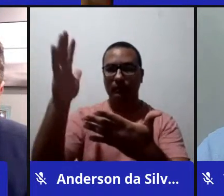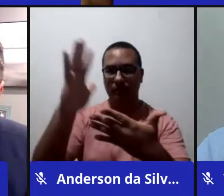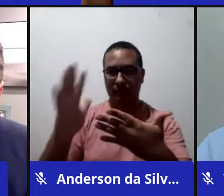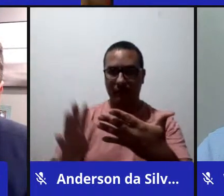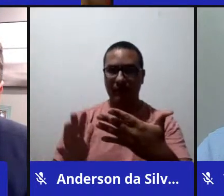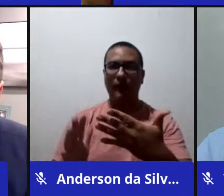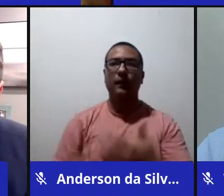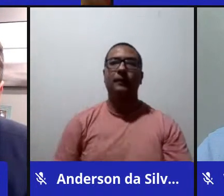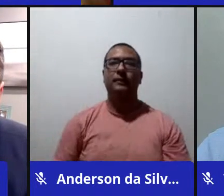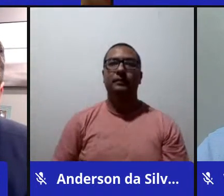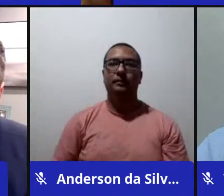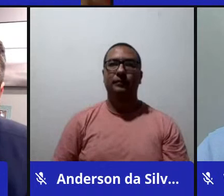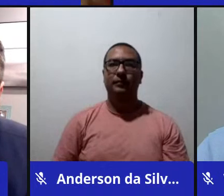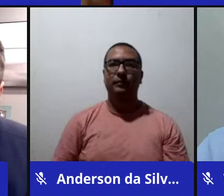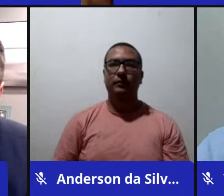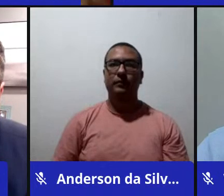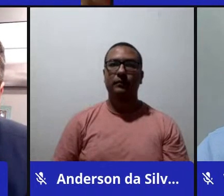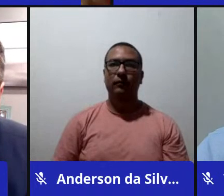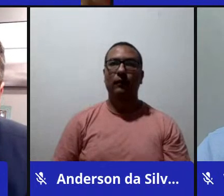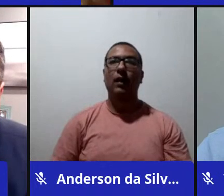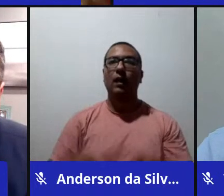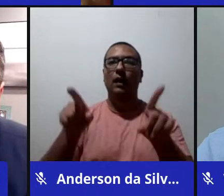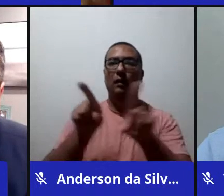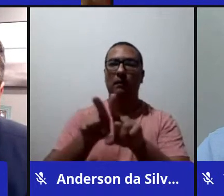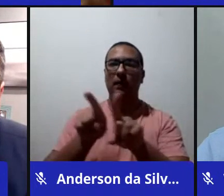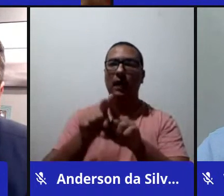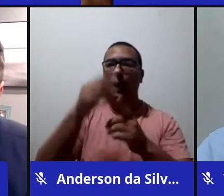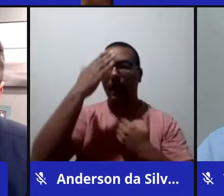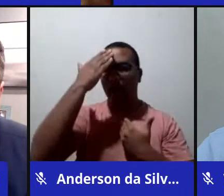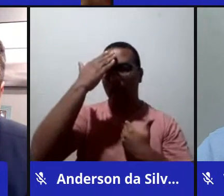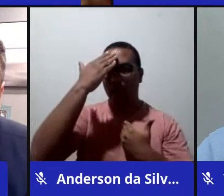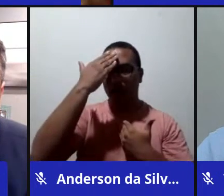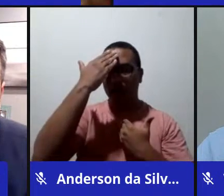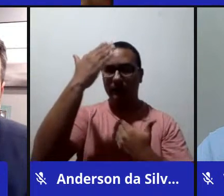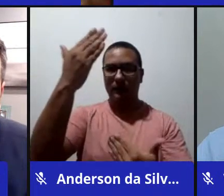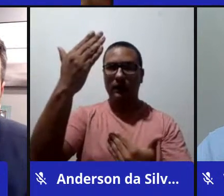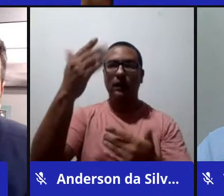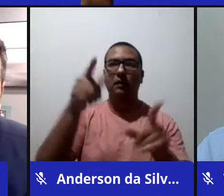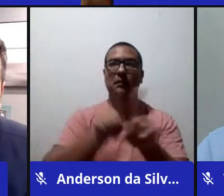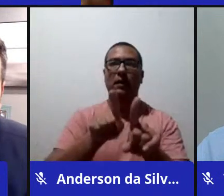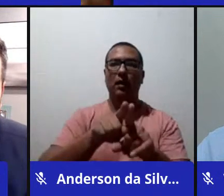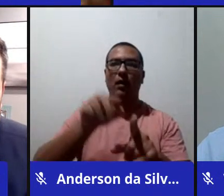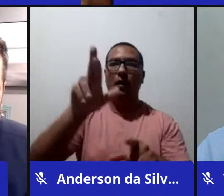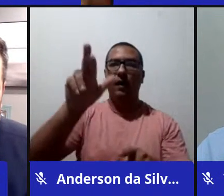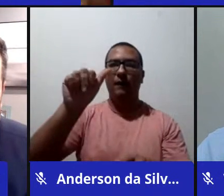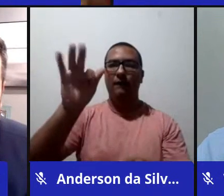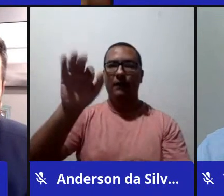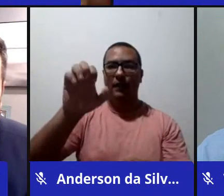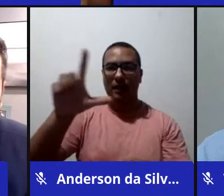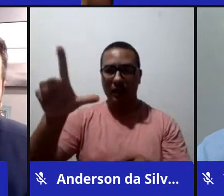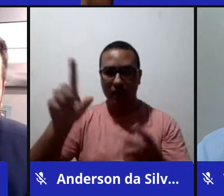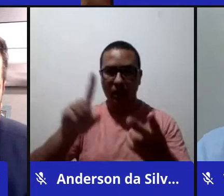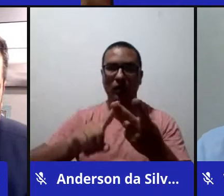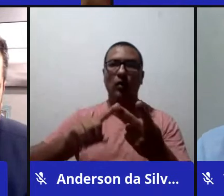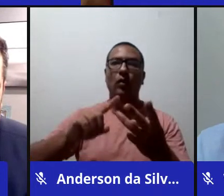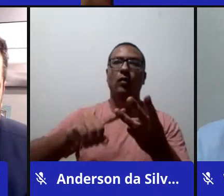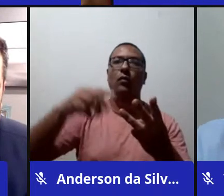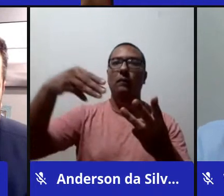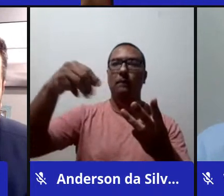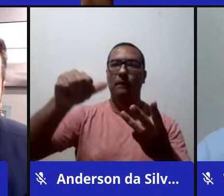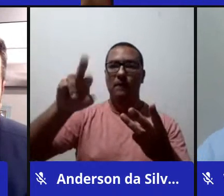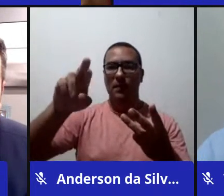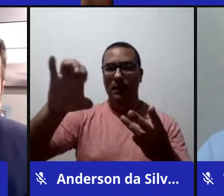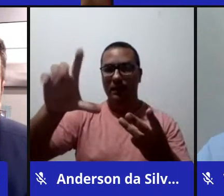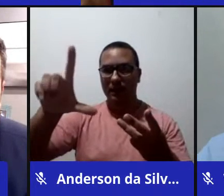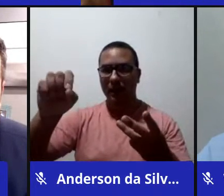sinais, e também agradecer a presença do professor Rafael, do Marcelo, que permitiu esse painel aí